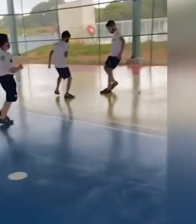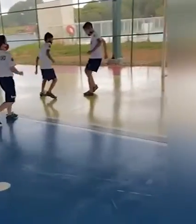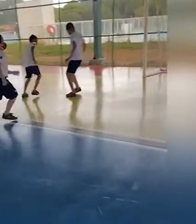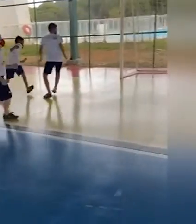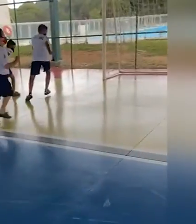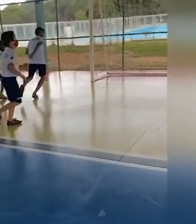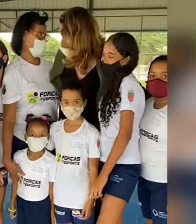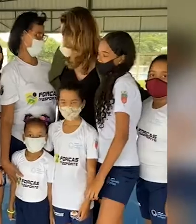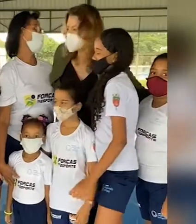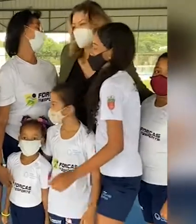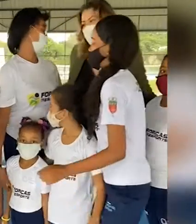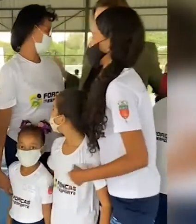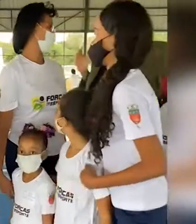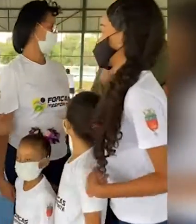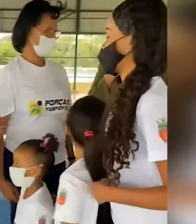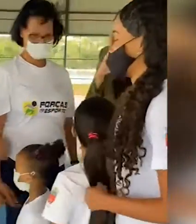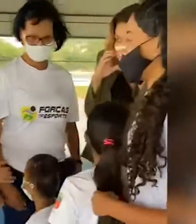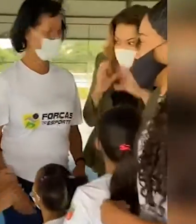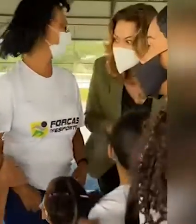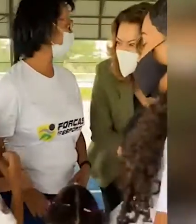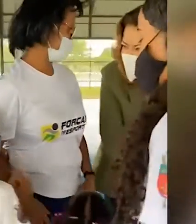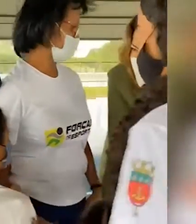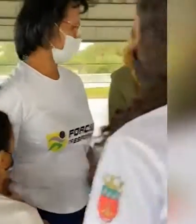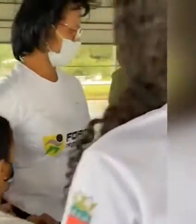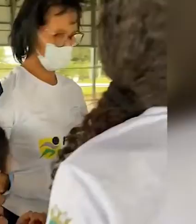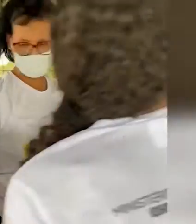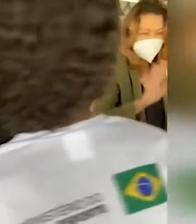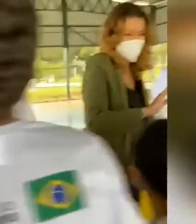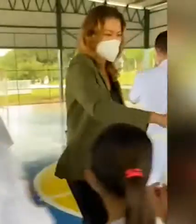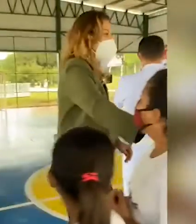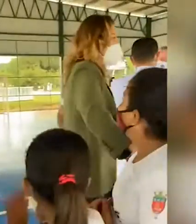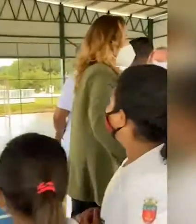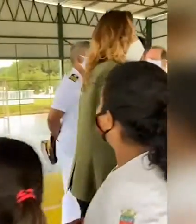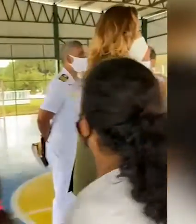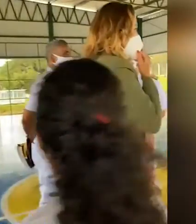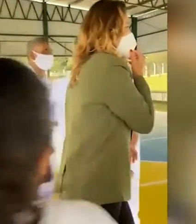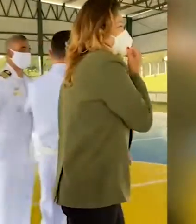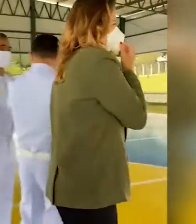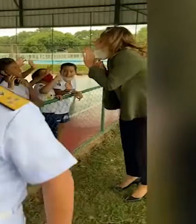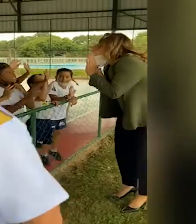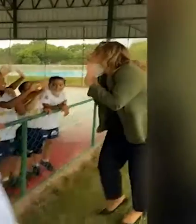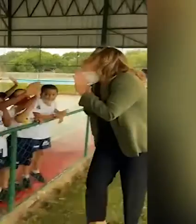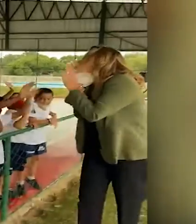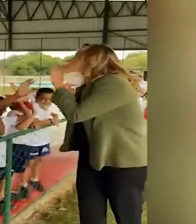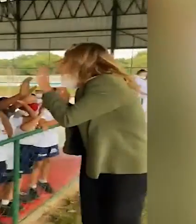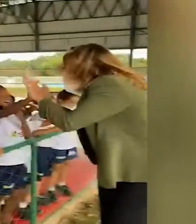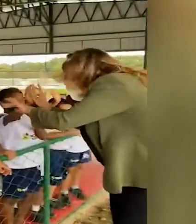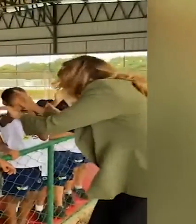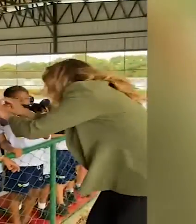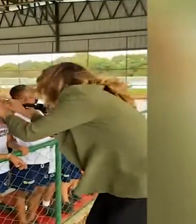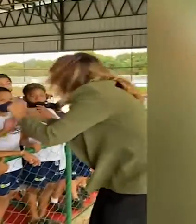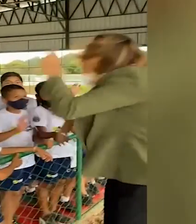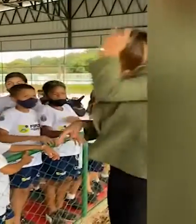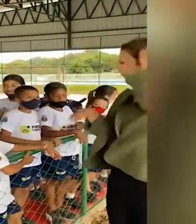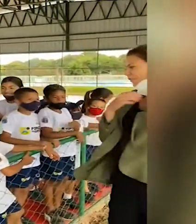onde abriga o projeto Profesp, que vem em 2022, com muito trabalho e parabéns. Fuzileiros